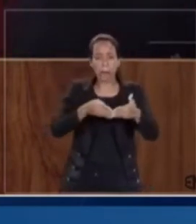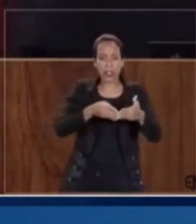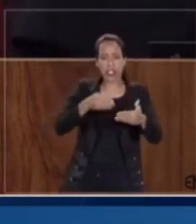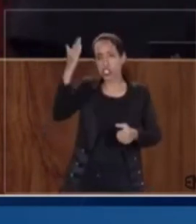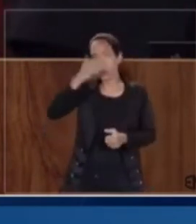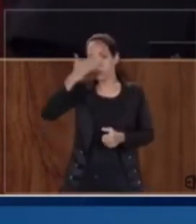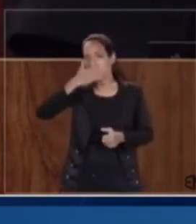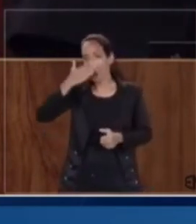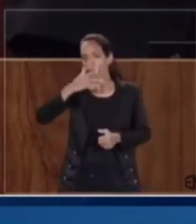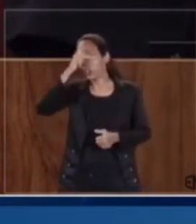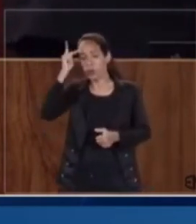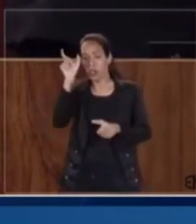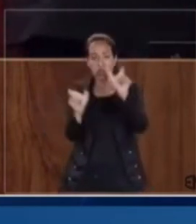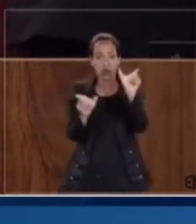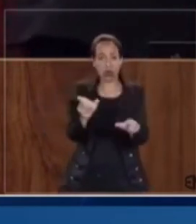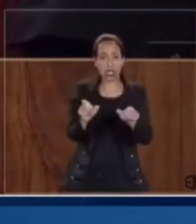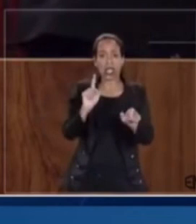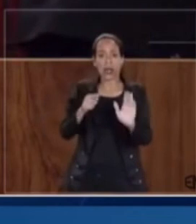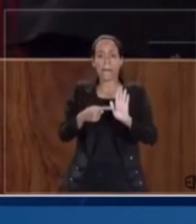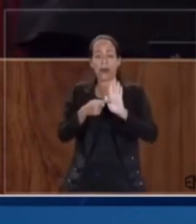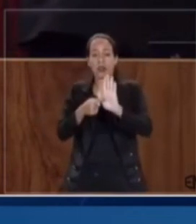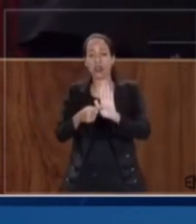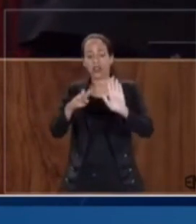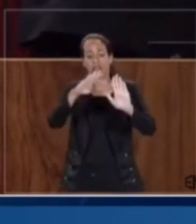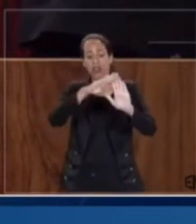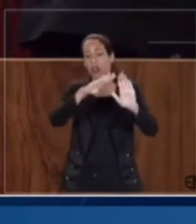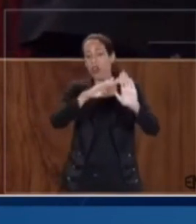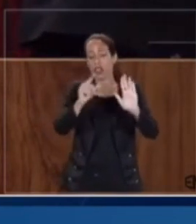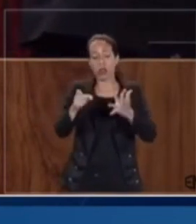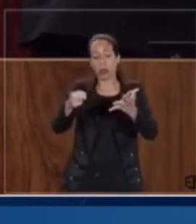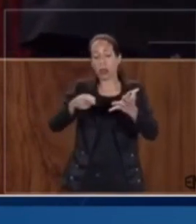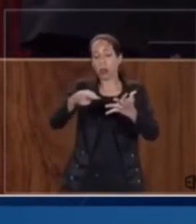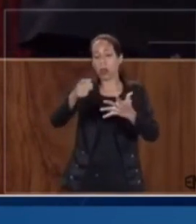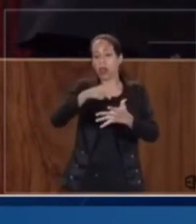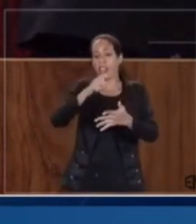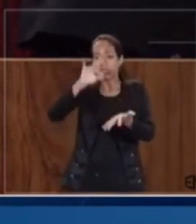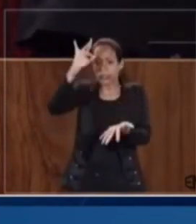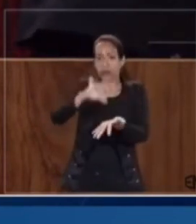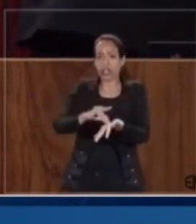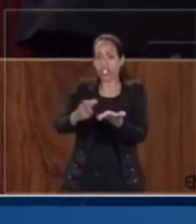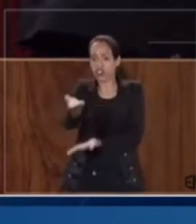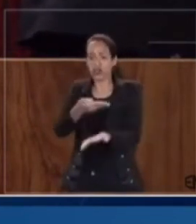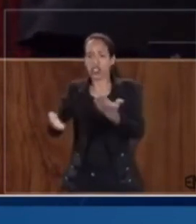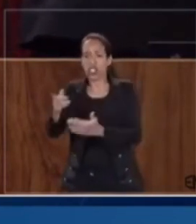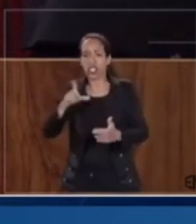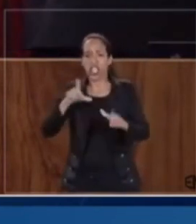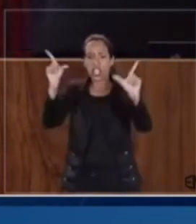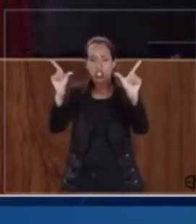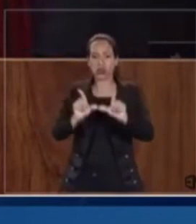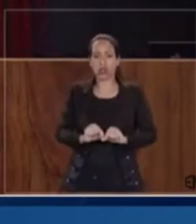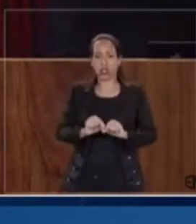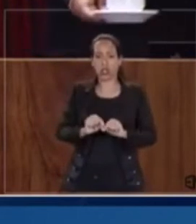Federal, possibilidade jurídica, ela há. É difícil haver uma decisão monocrática,